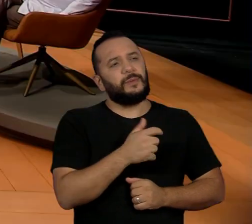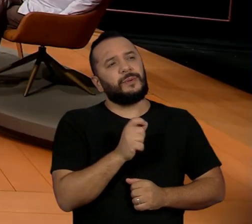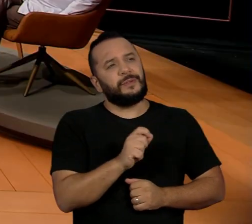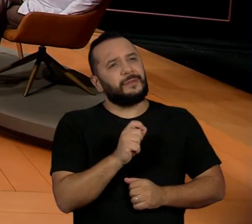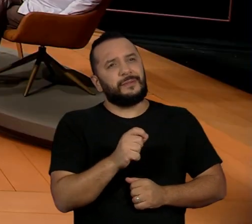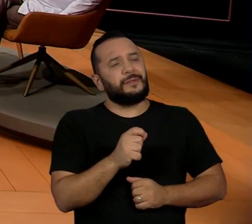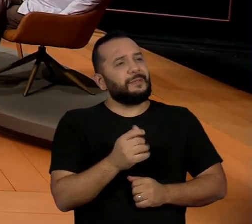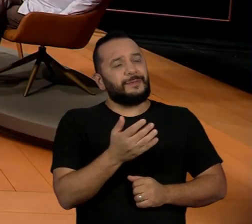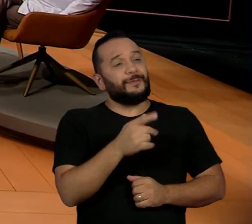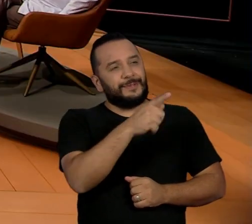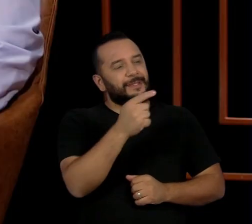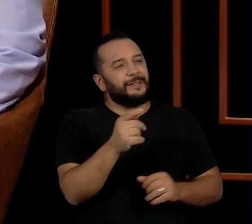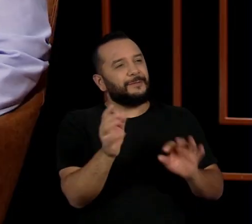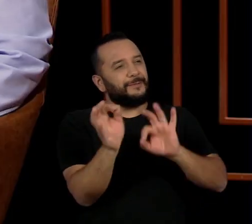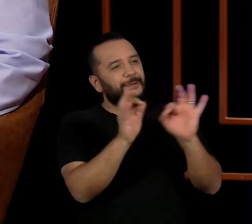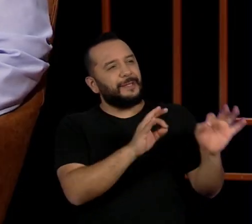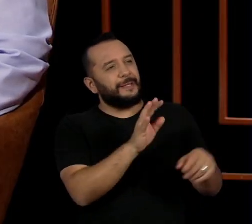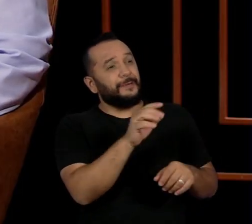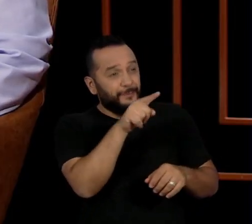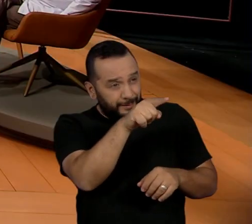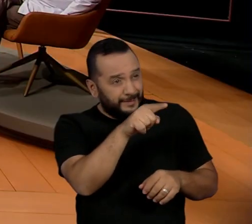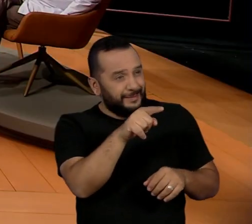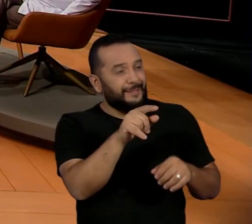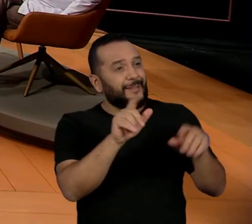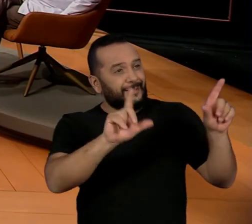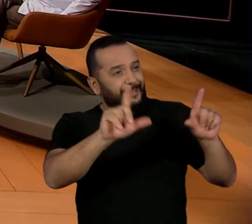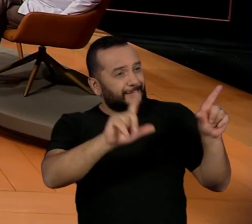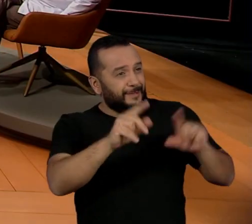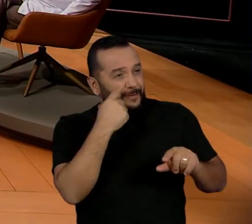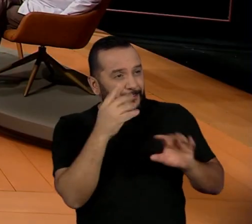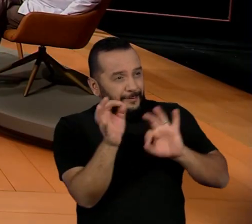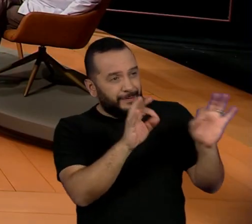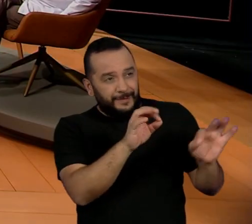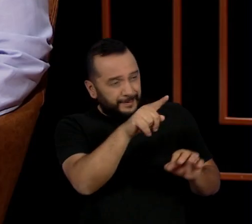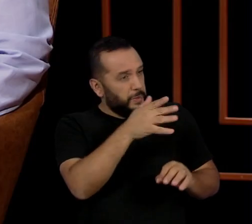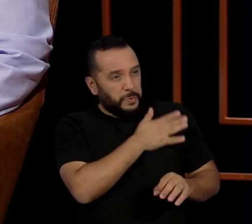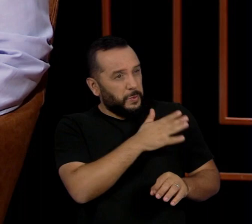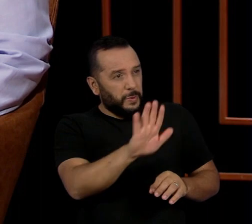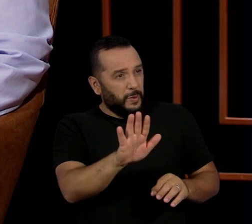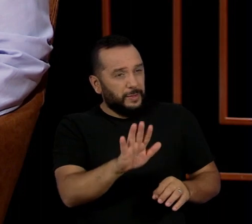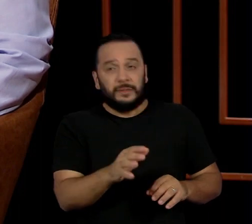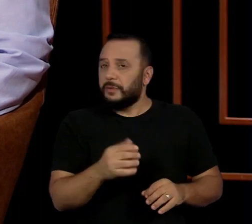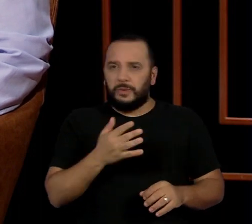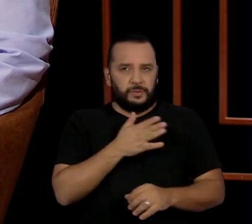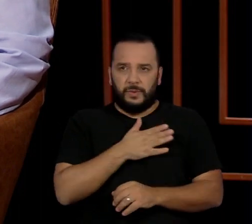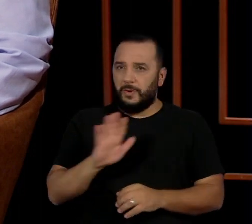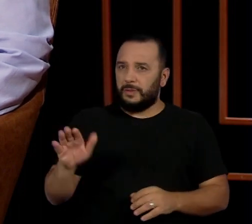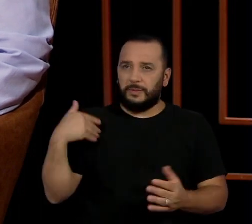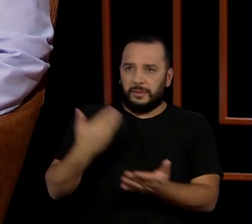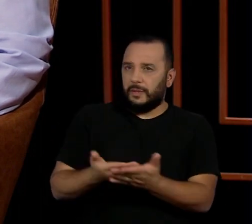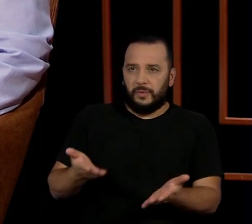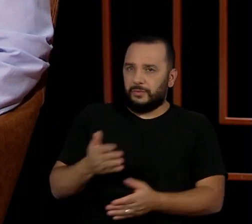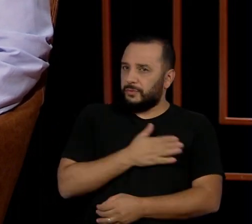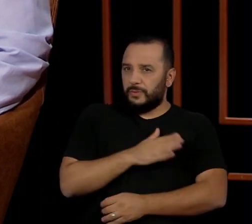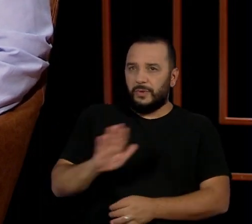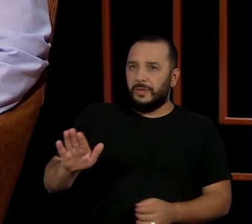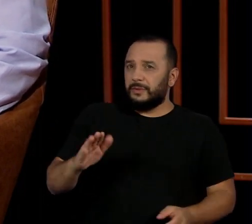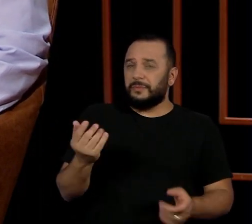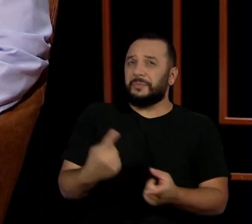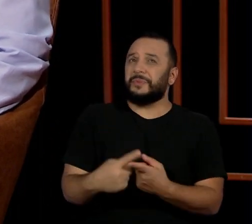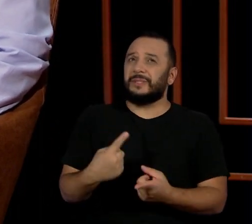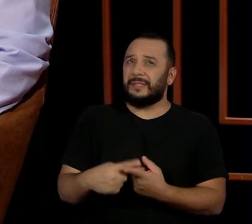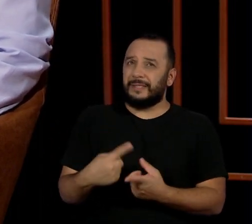de se ver nas telonas. Não que gosto. Não gosta até Não hoje? gosto. Não. Eu tenho